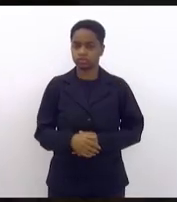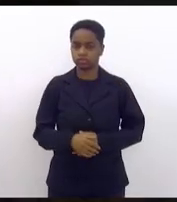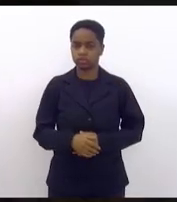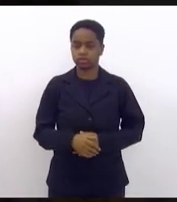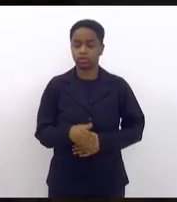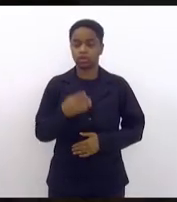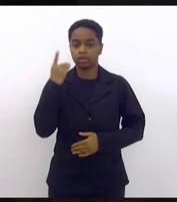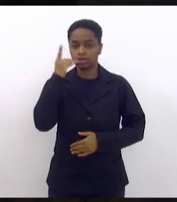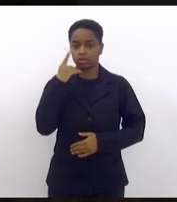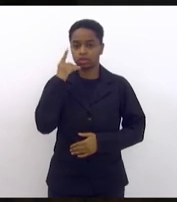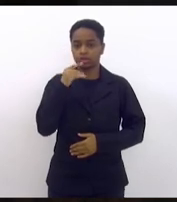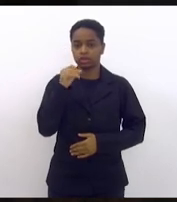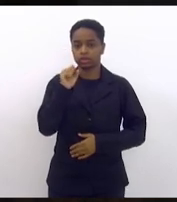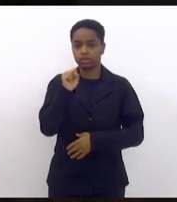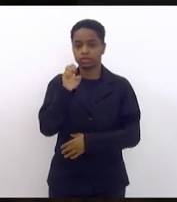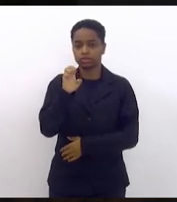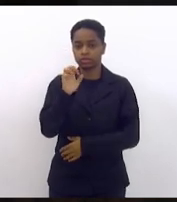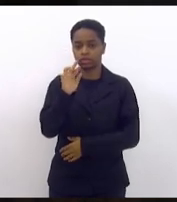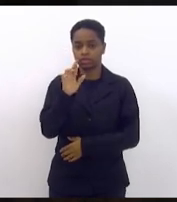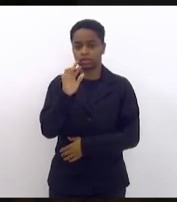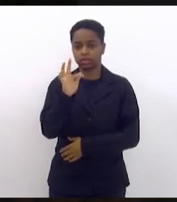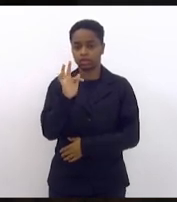nobre deputado Serafim.